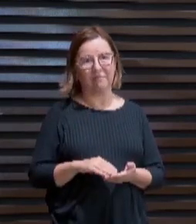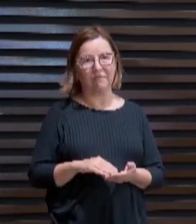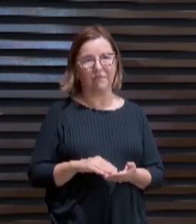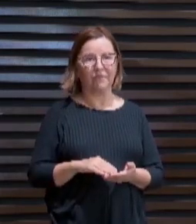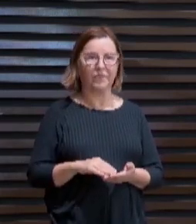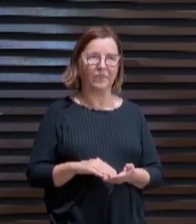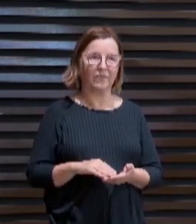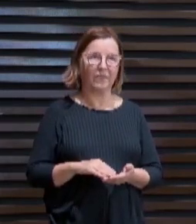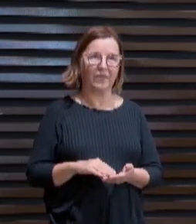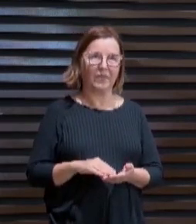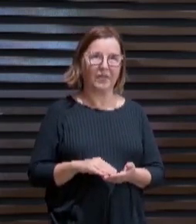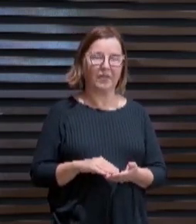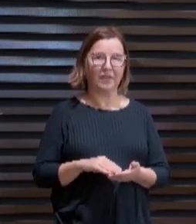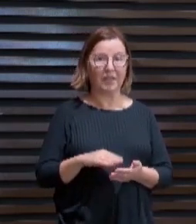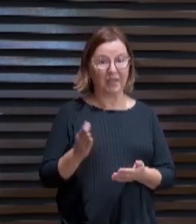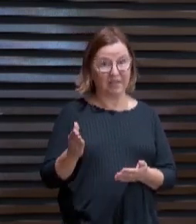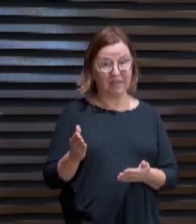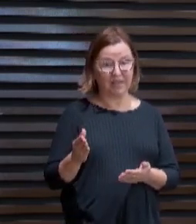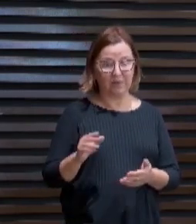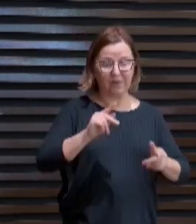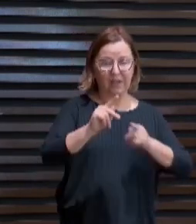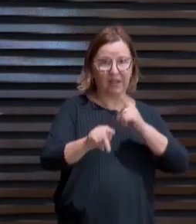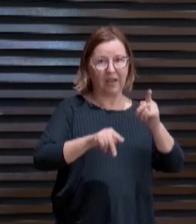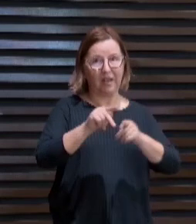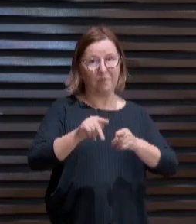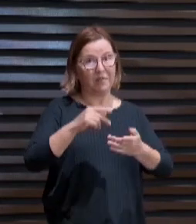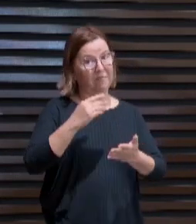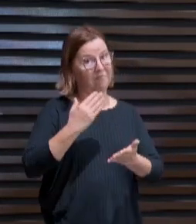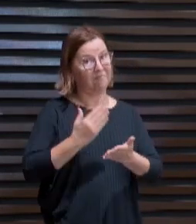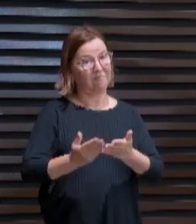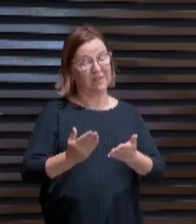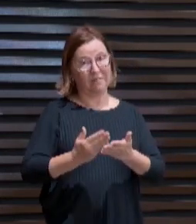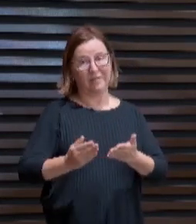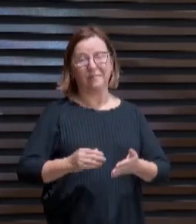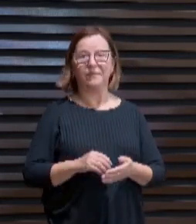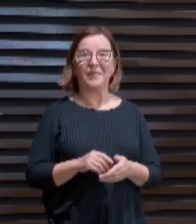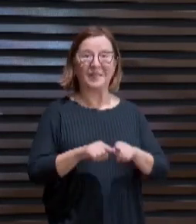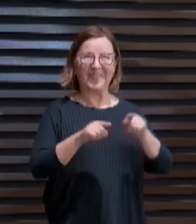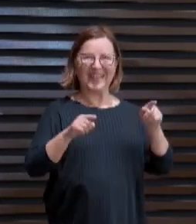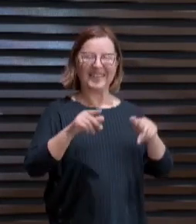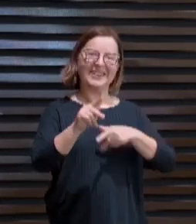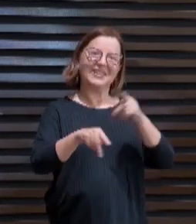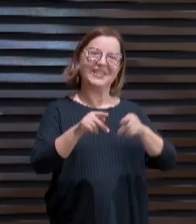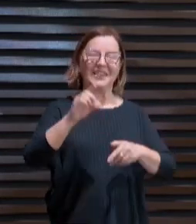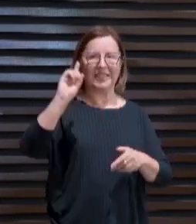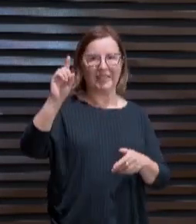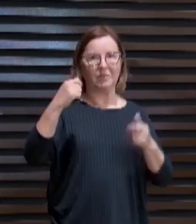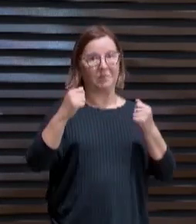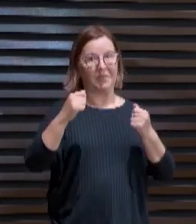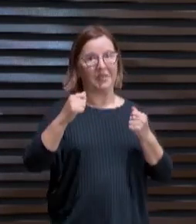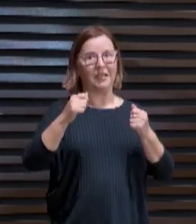uma maneira em que vai imobilizando o povo. Mas o povo de Deus, ele vai precisar ser fiel